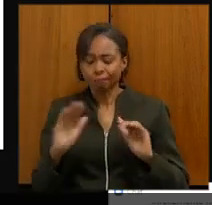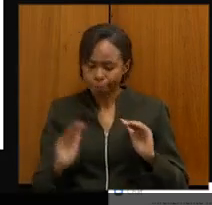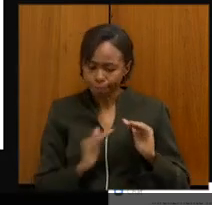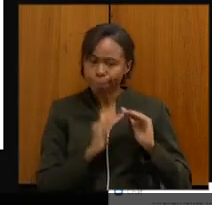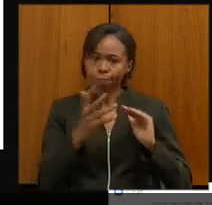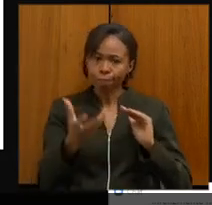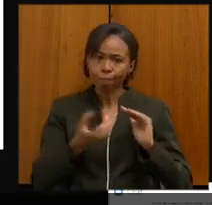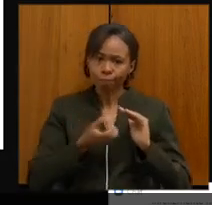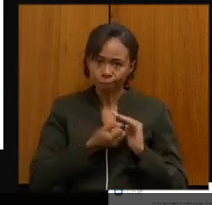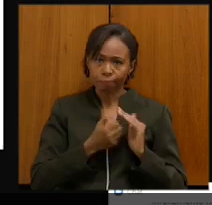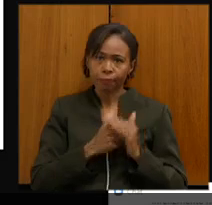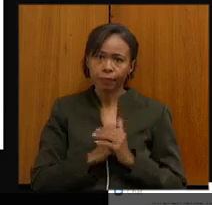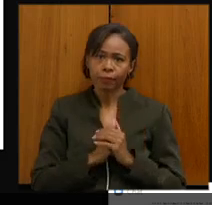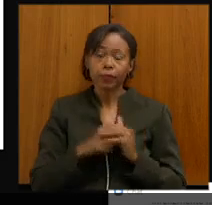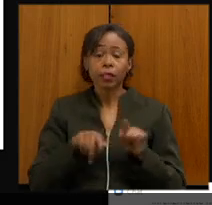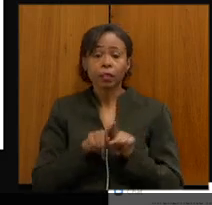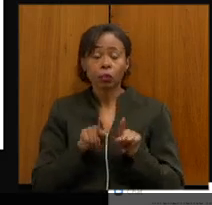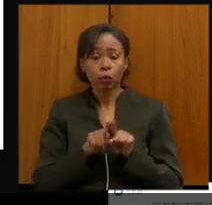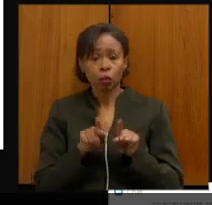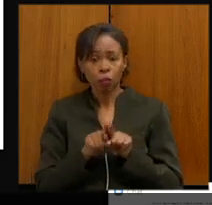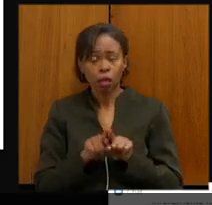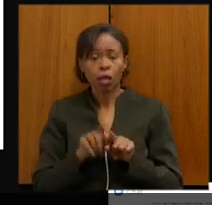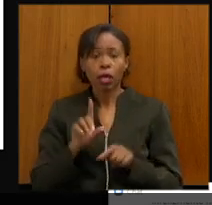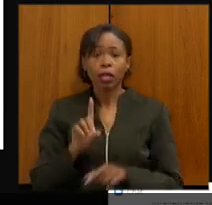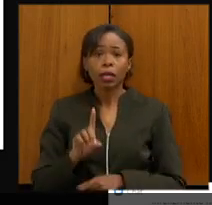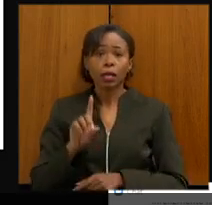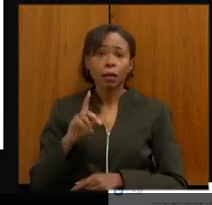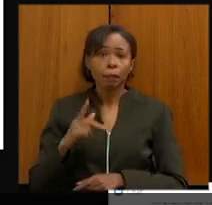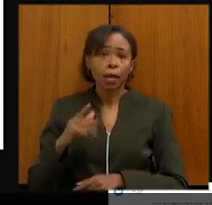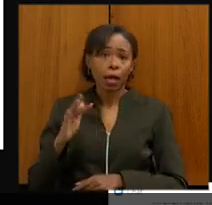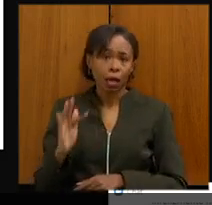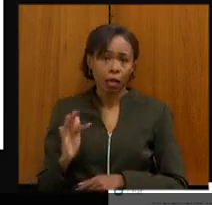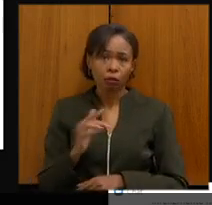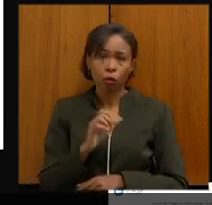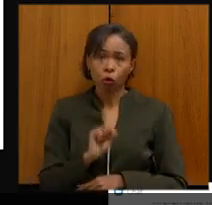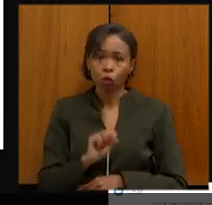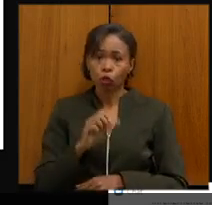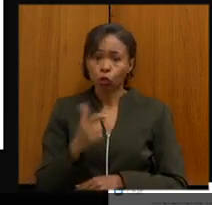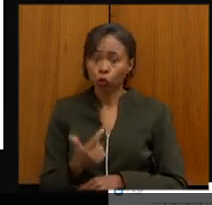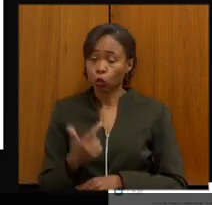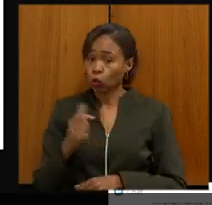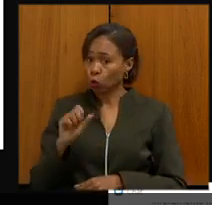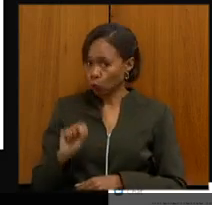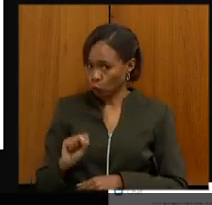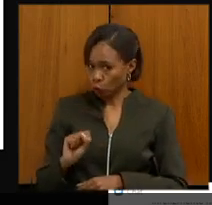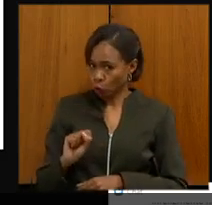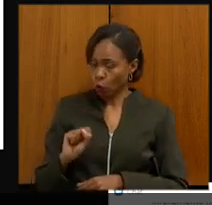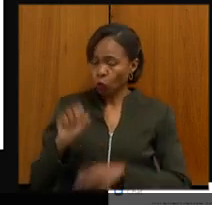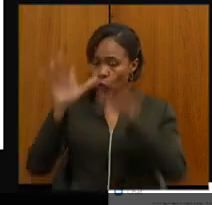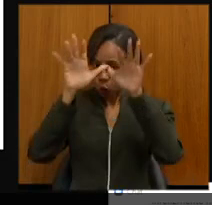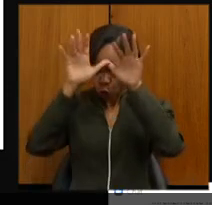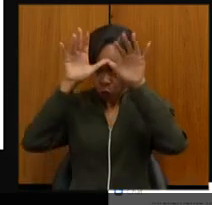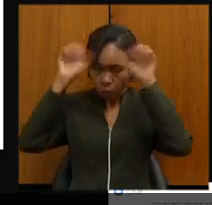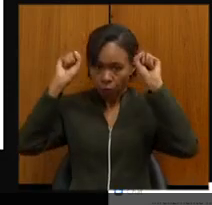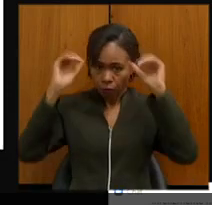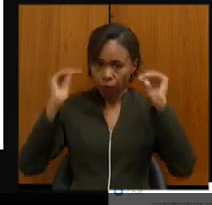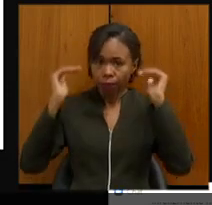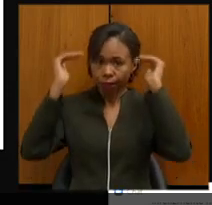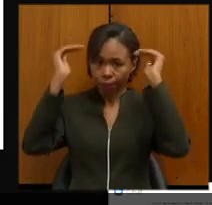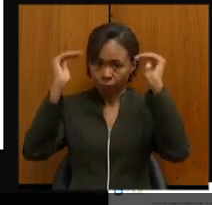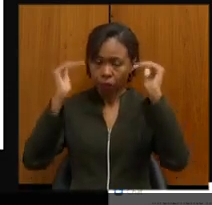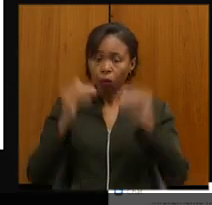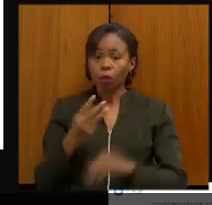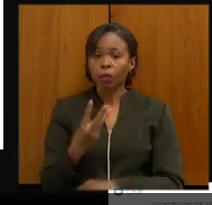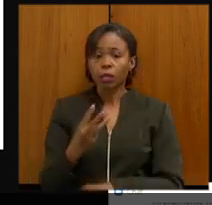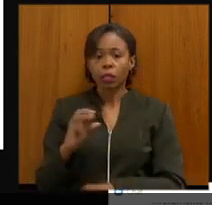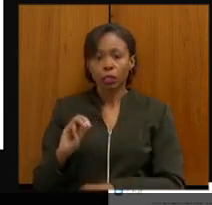o fim da suspensão determinada pela dp f828 do Supremo Tribunal Federal é prevista